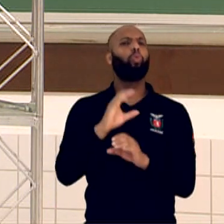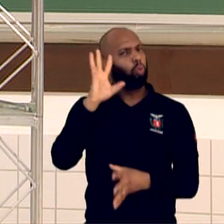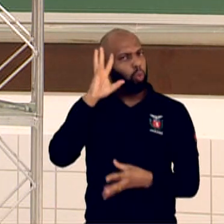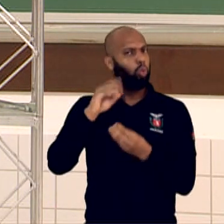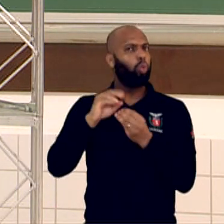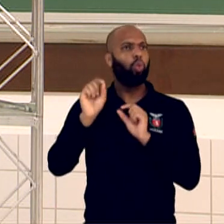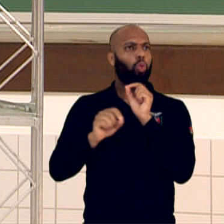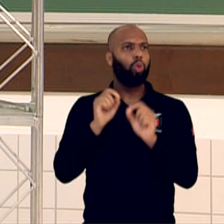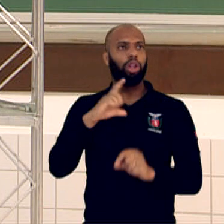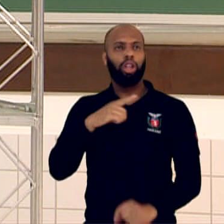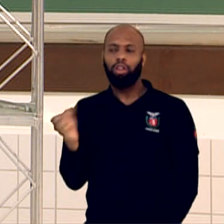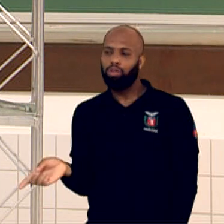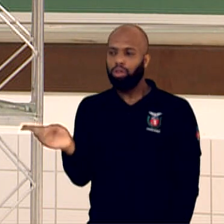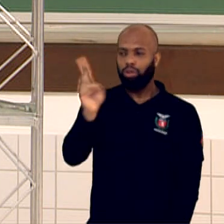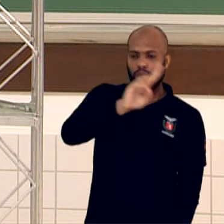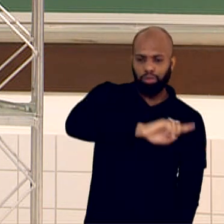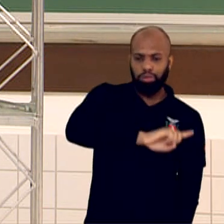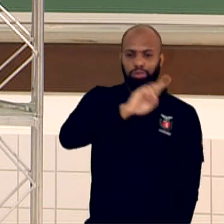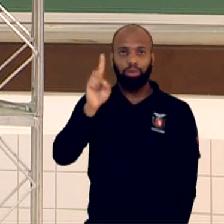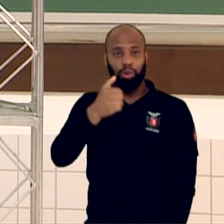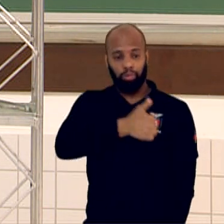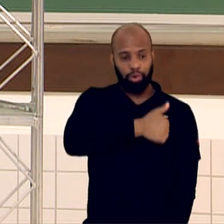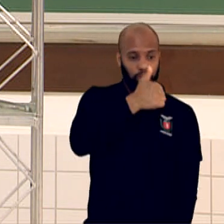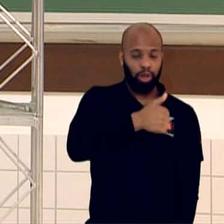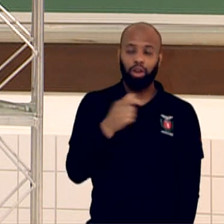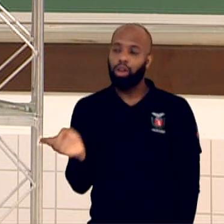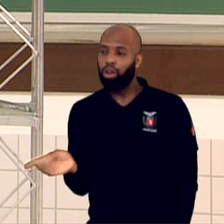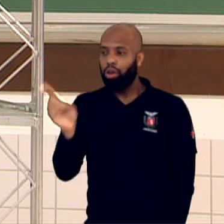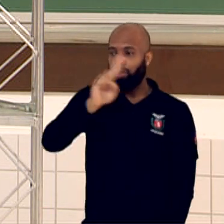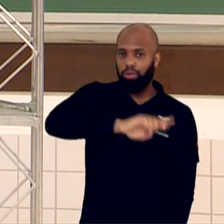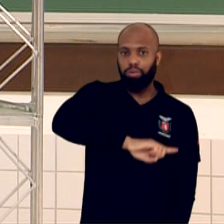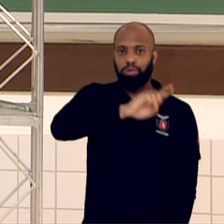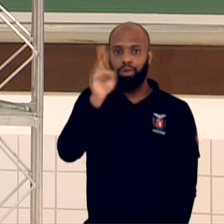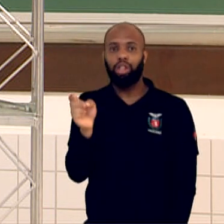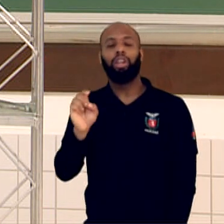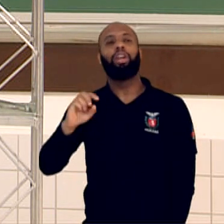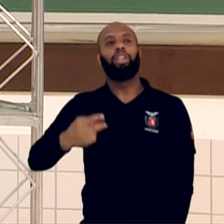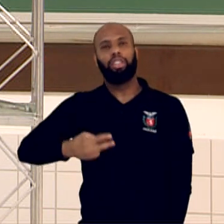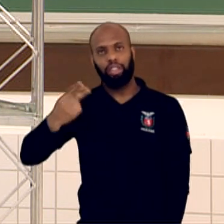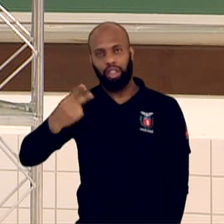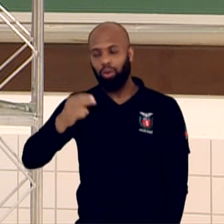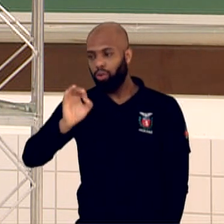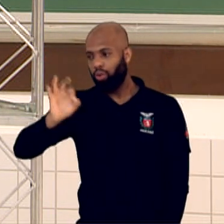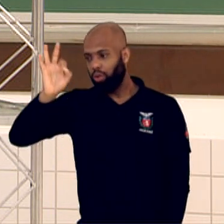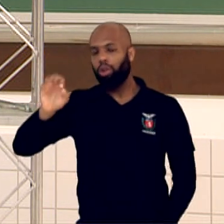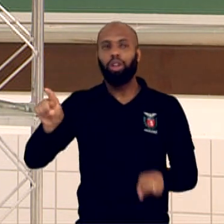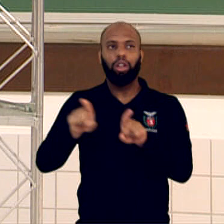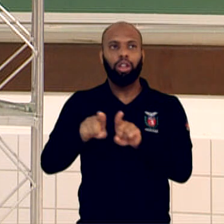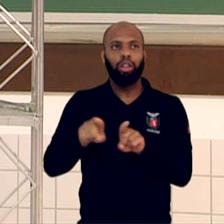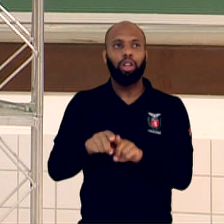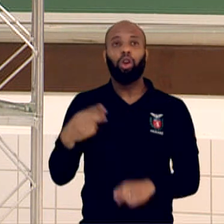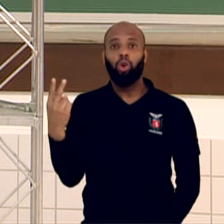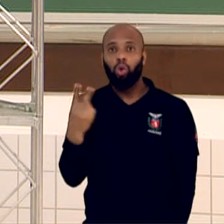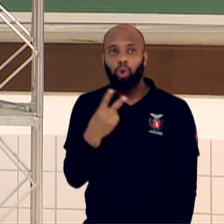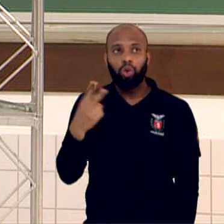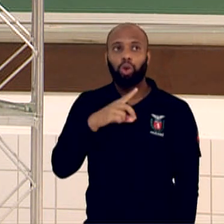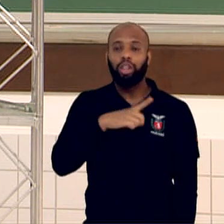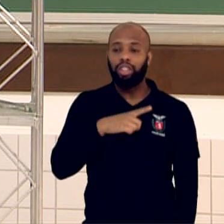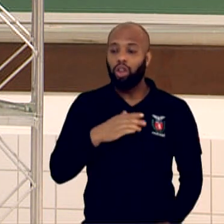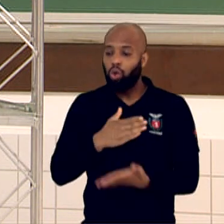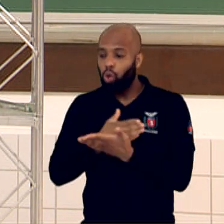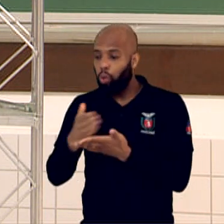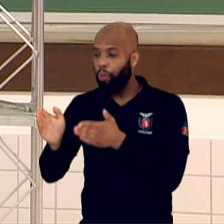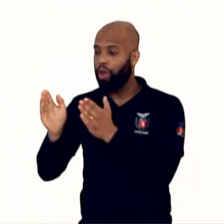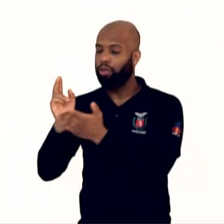dois arcos aqui, 6.230 e 8.390, eles possuem a mesma